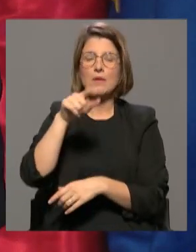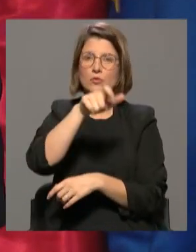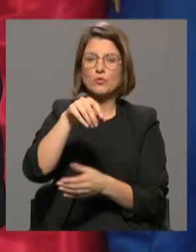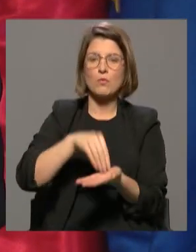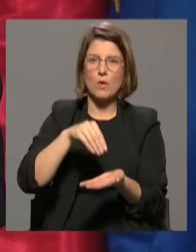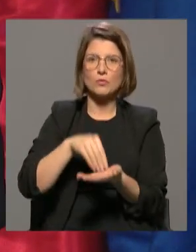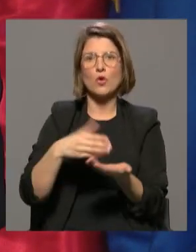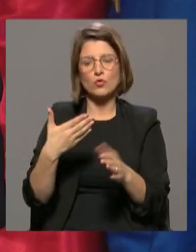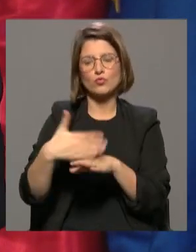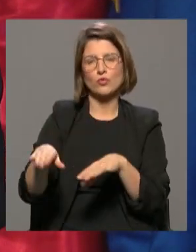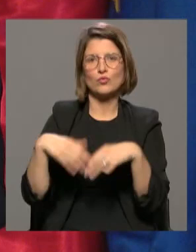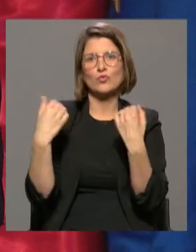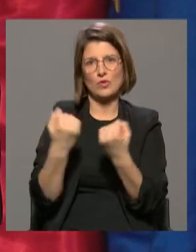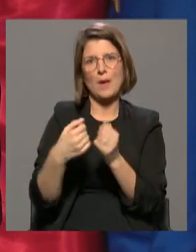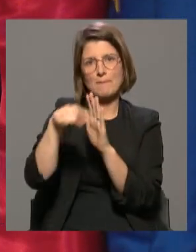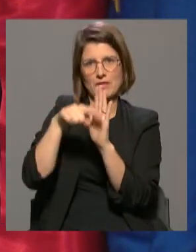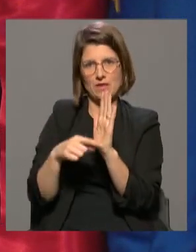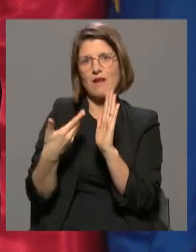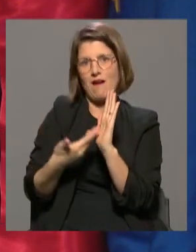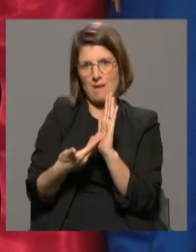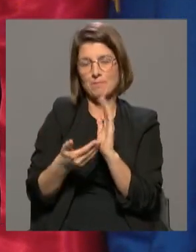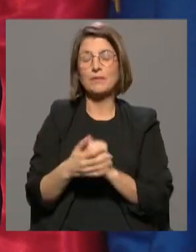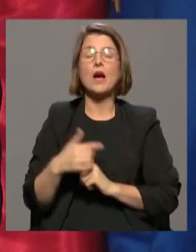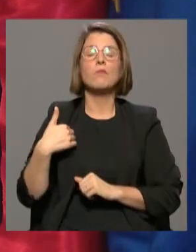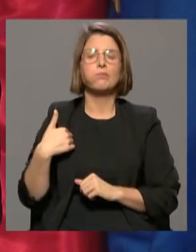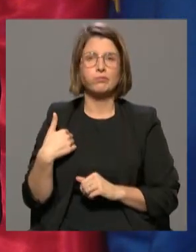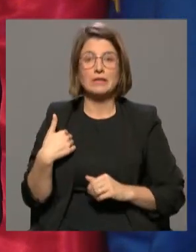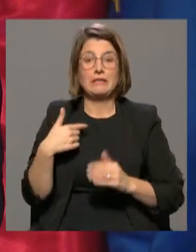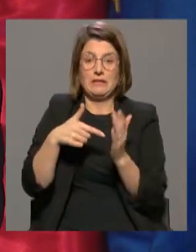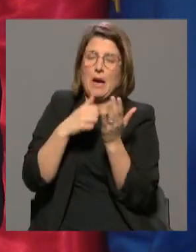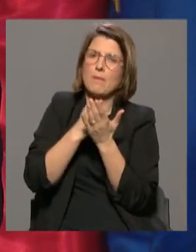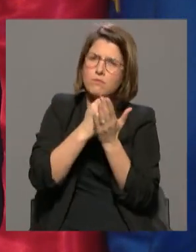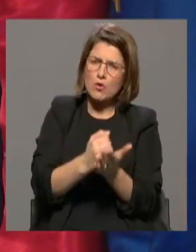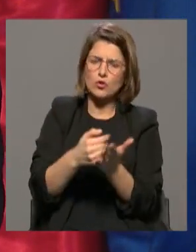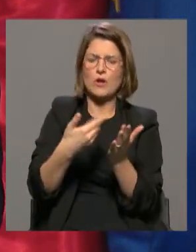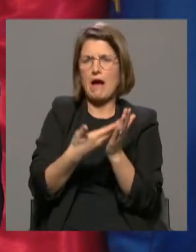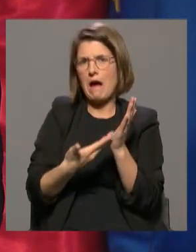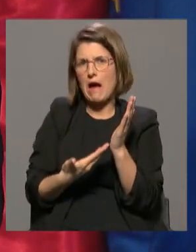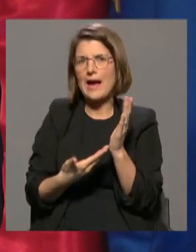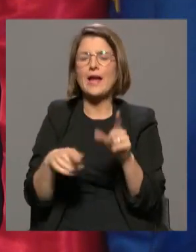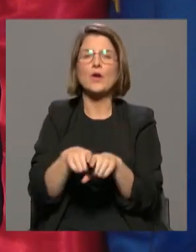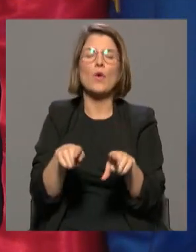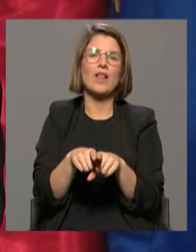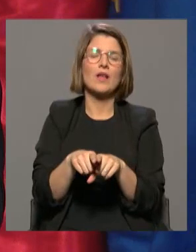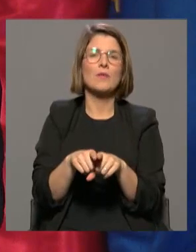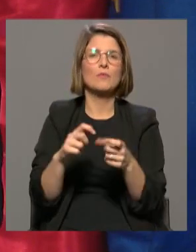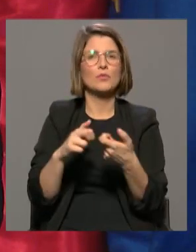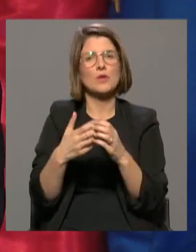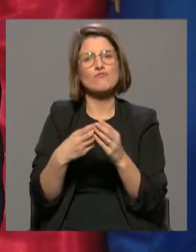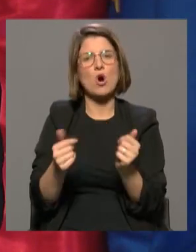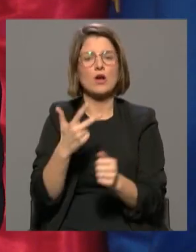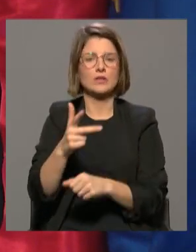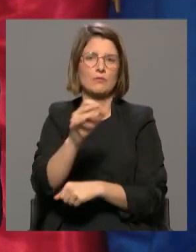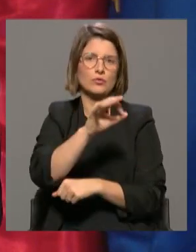exclusão social conscientes que estes e outros apoios não resolvem na sua totalidade os